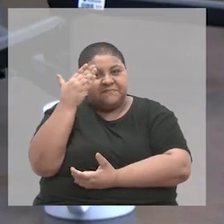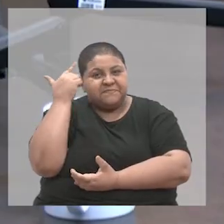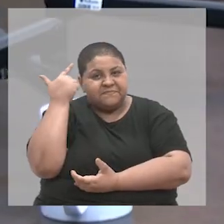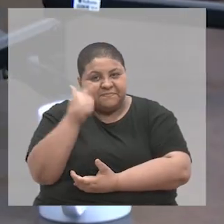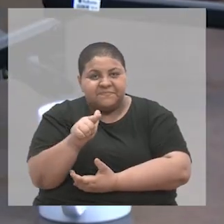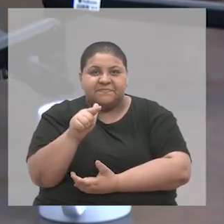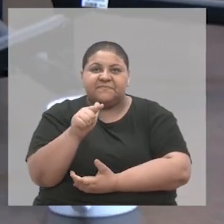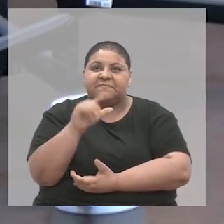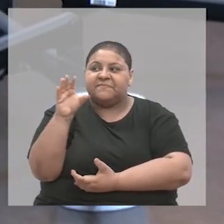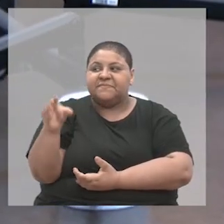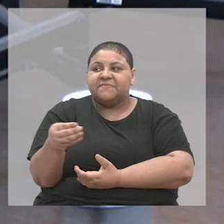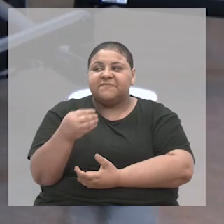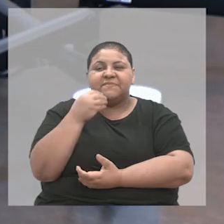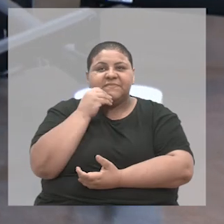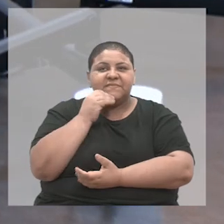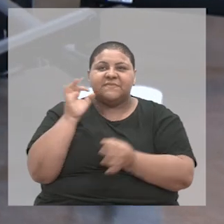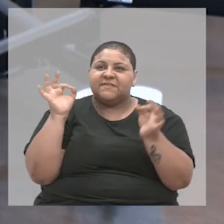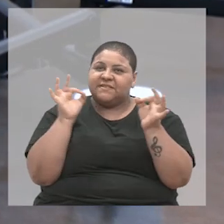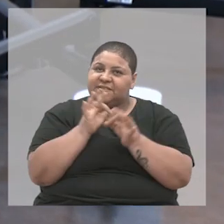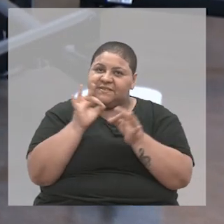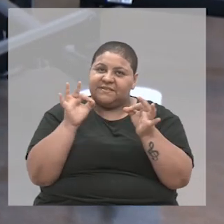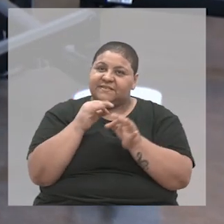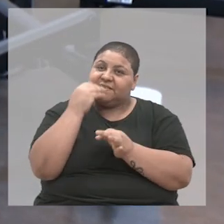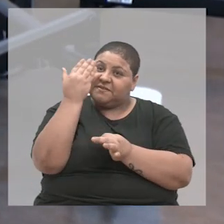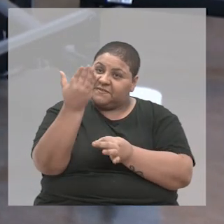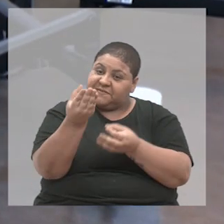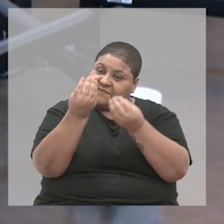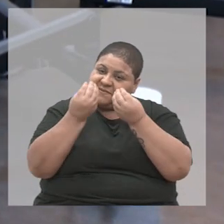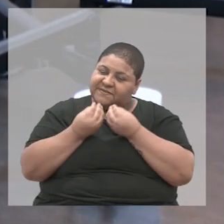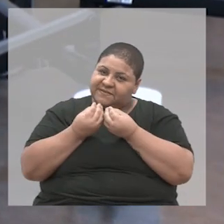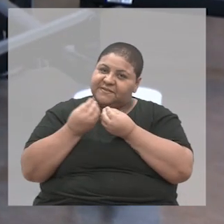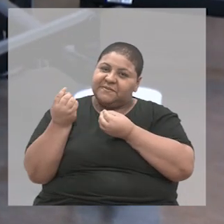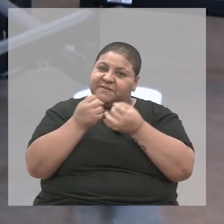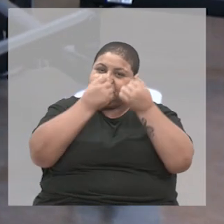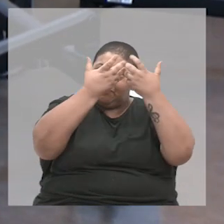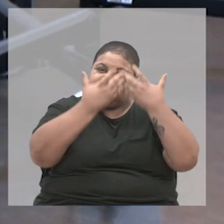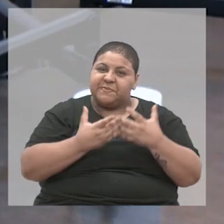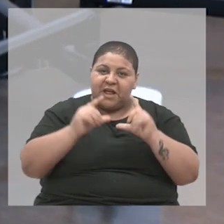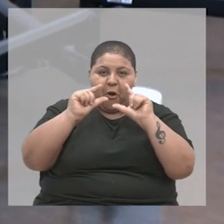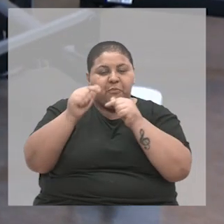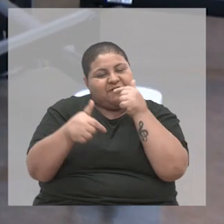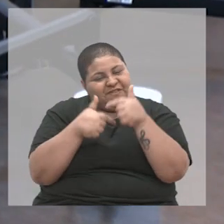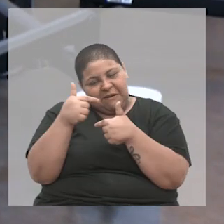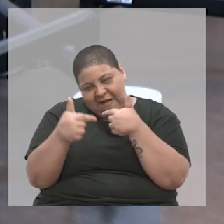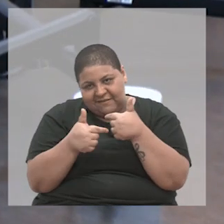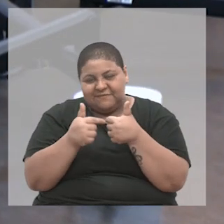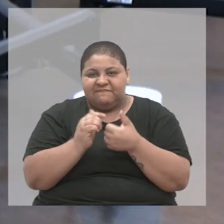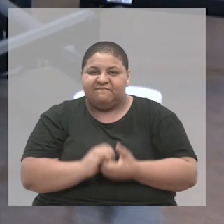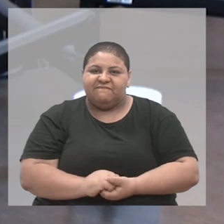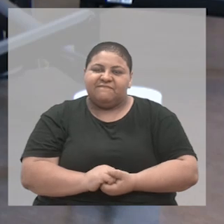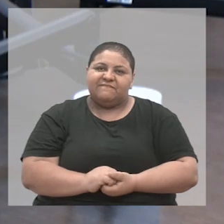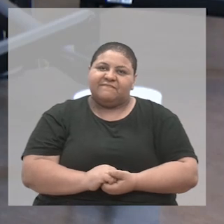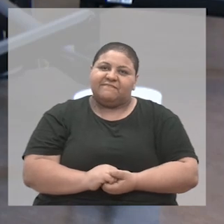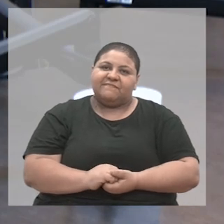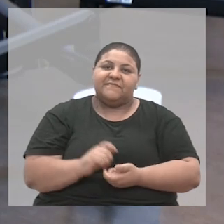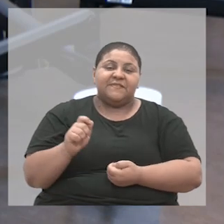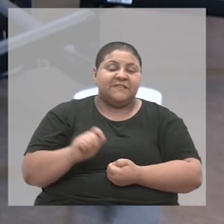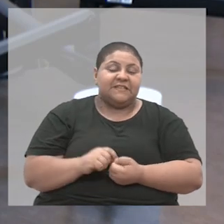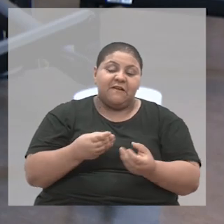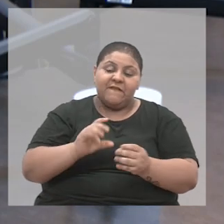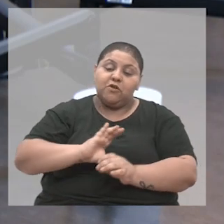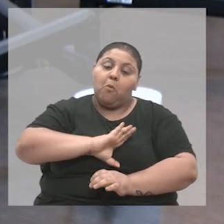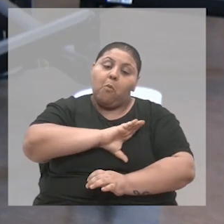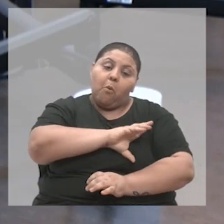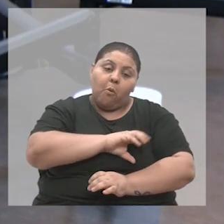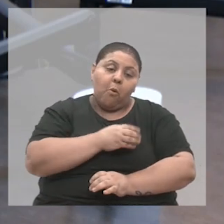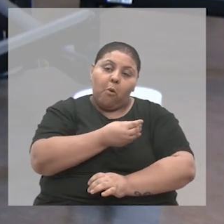Quero agradecer mais uma vez pela oportunidade maravilhosa que vocês nos deram para a gente expor um pouquinho do nosso trabalho, né? Que